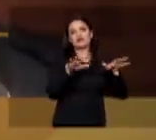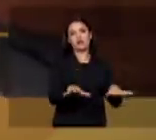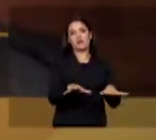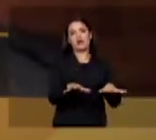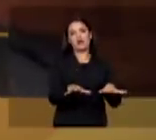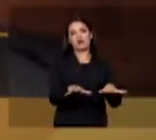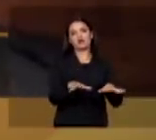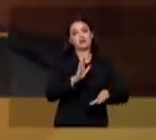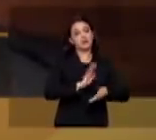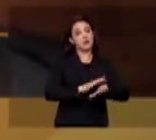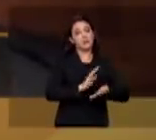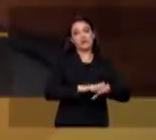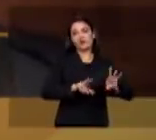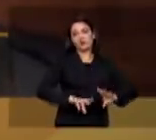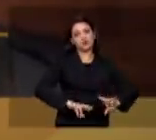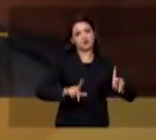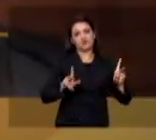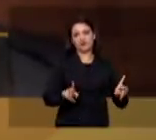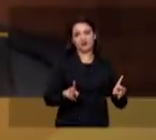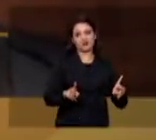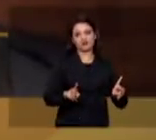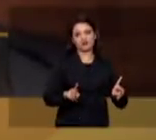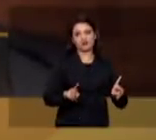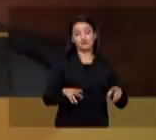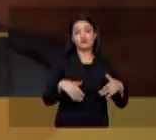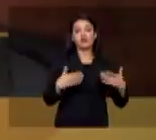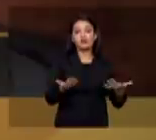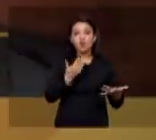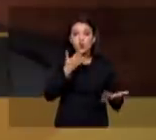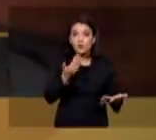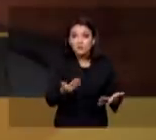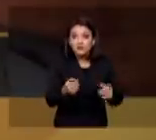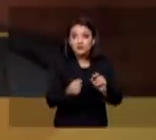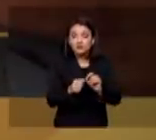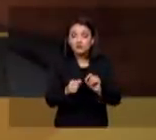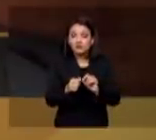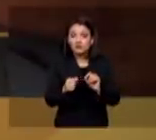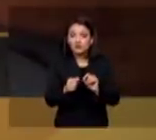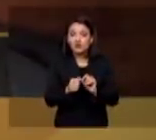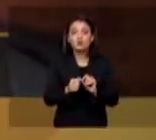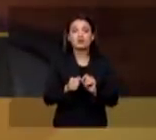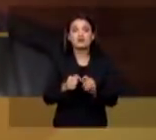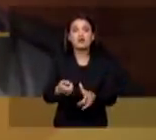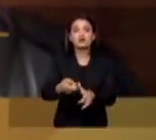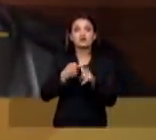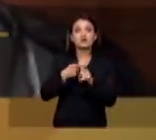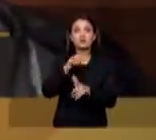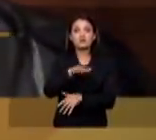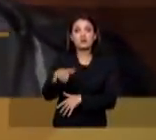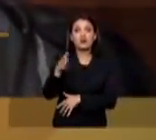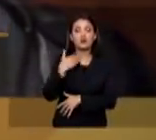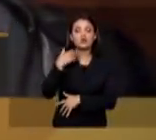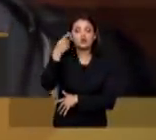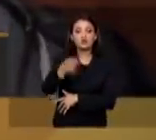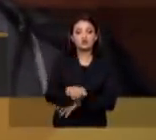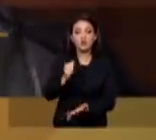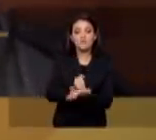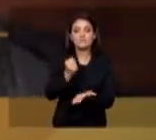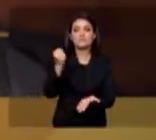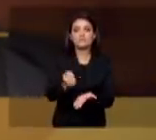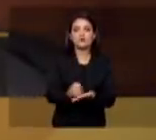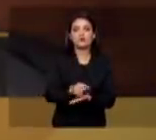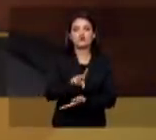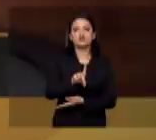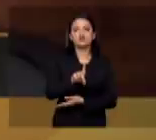aforados em momentos distintos. A impetração em que se alega a suspeição foi protocolada em 5